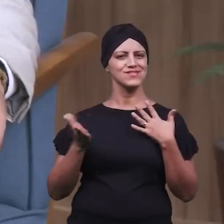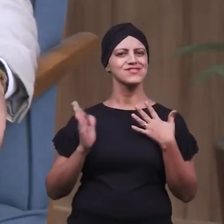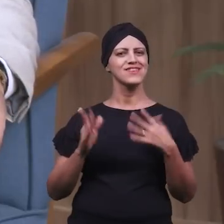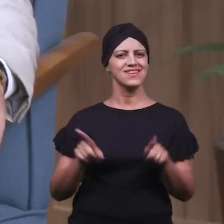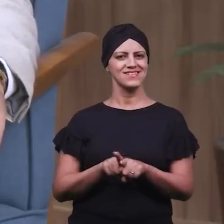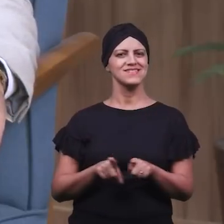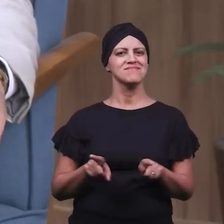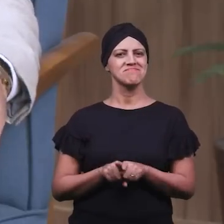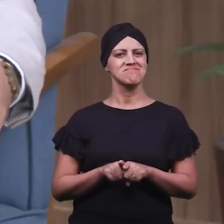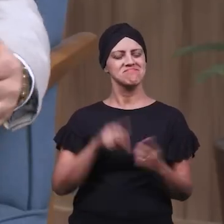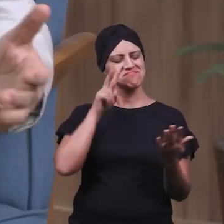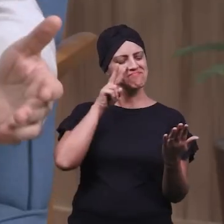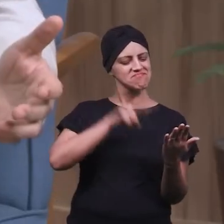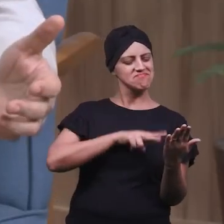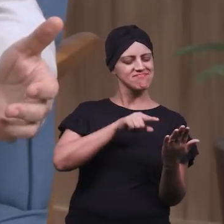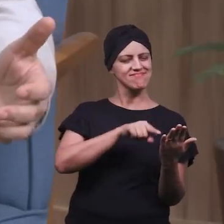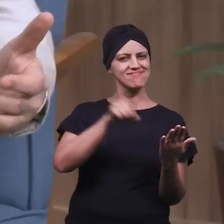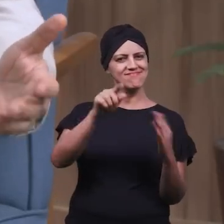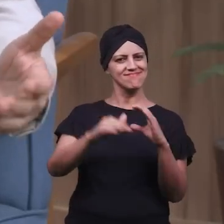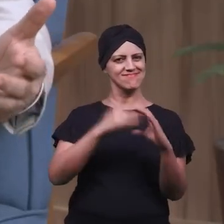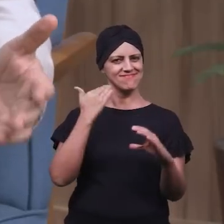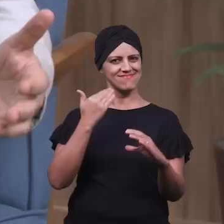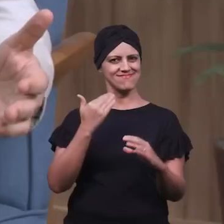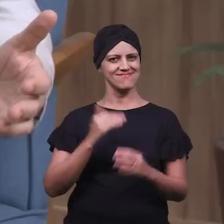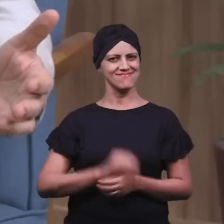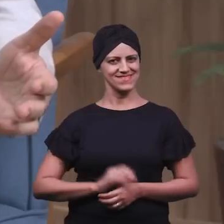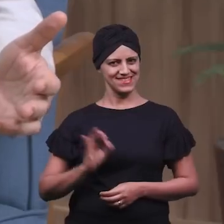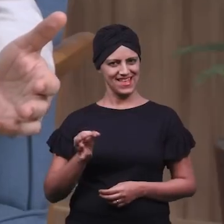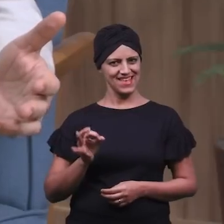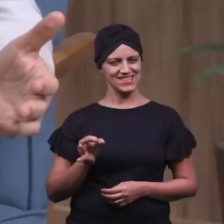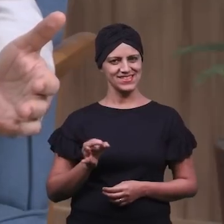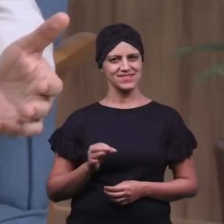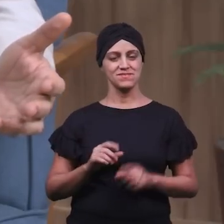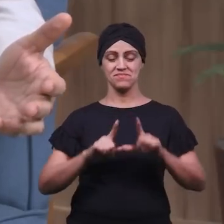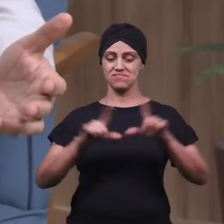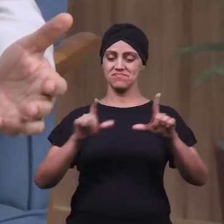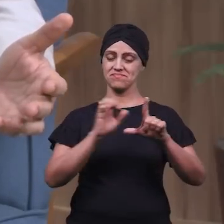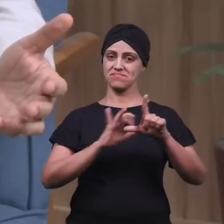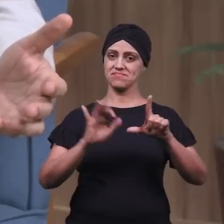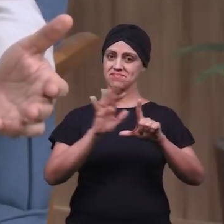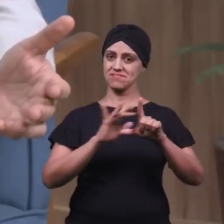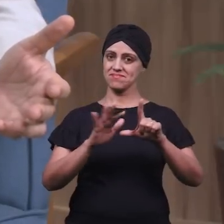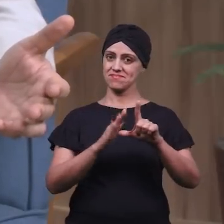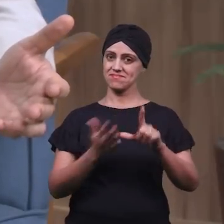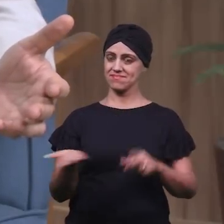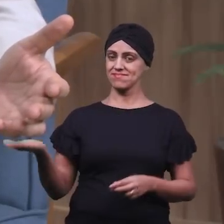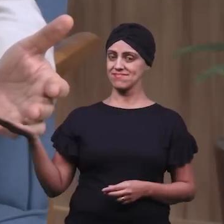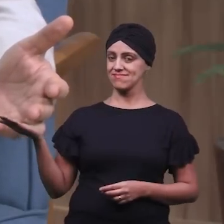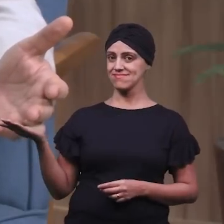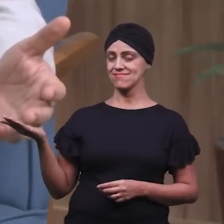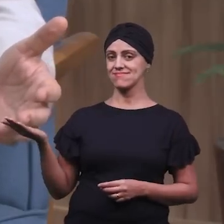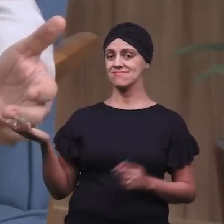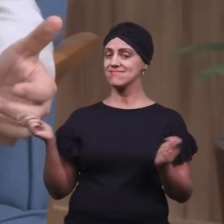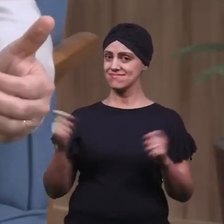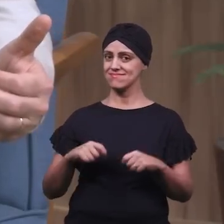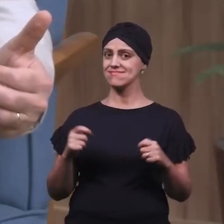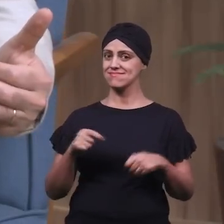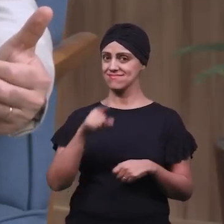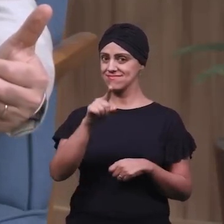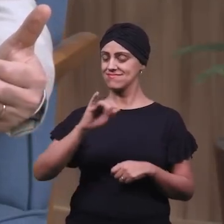bênção ter assistido e ter recebido a sua mensagem, tá certo? O QR Code está aí, se você quiser,